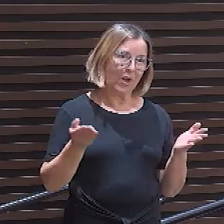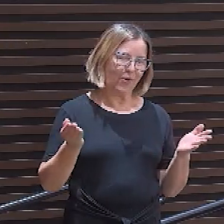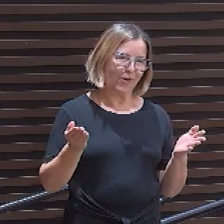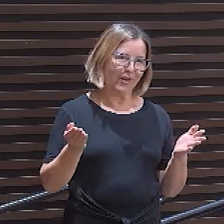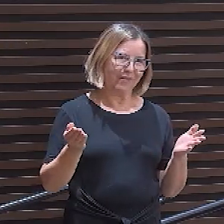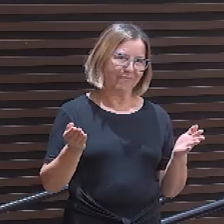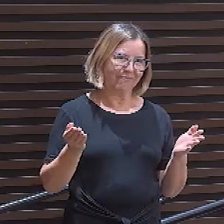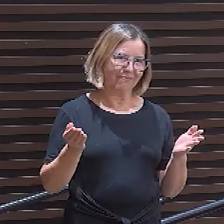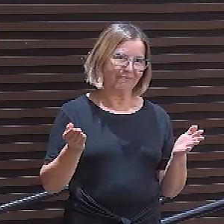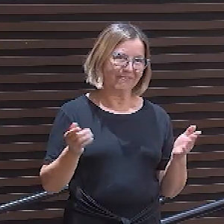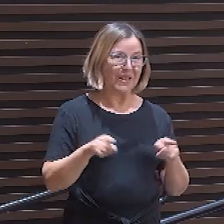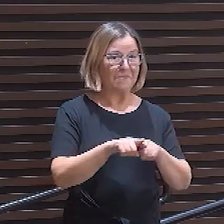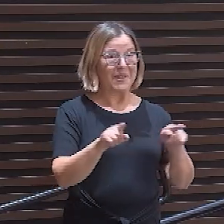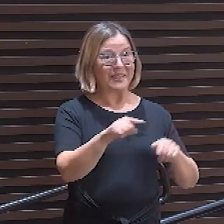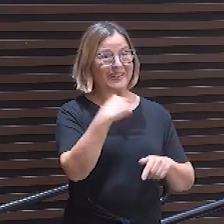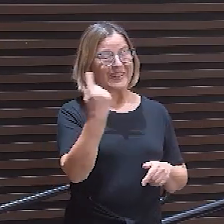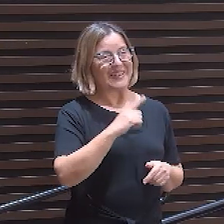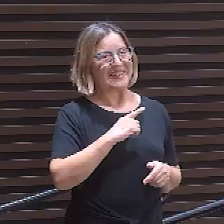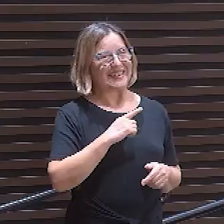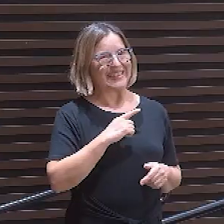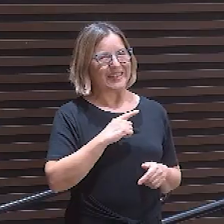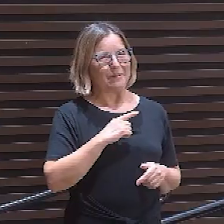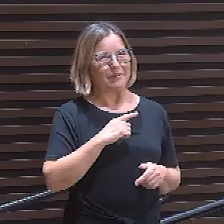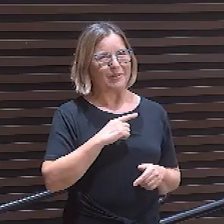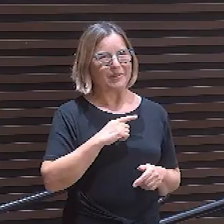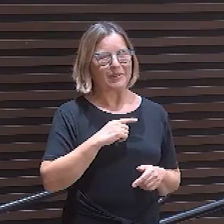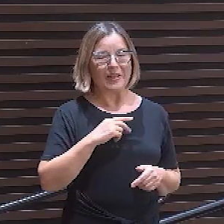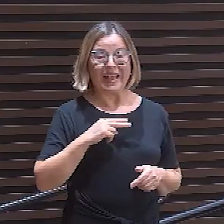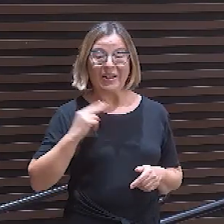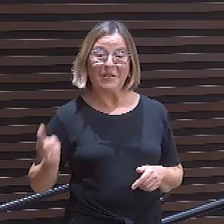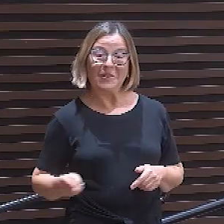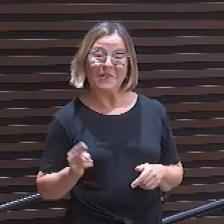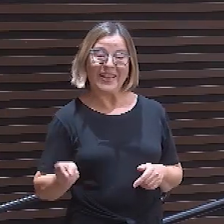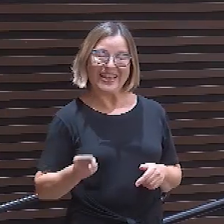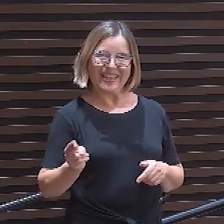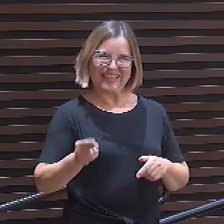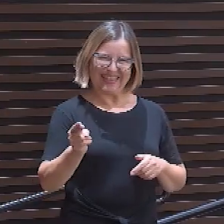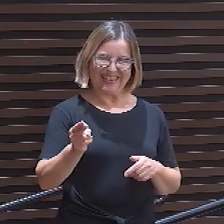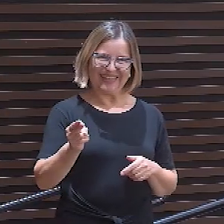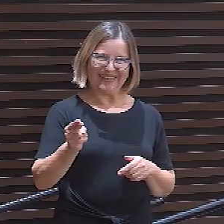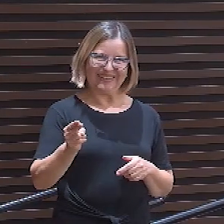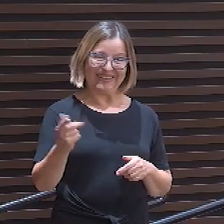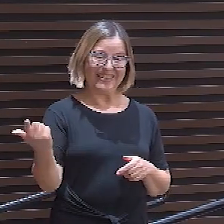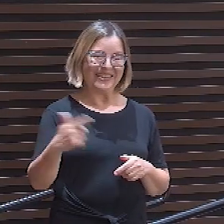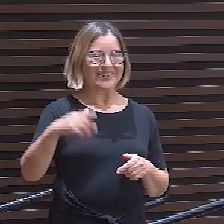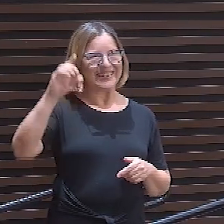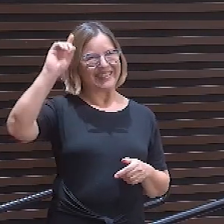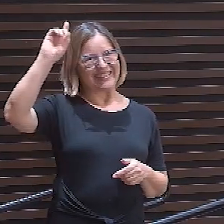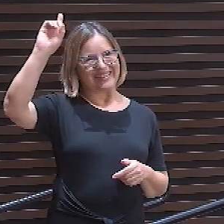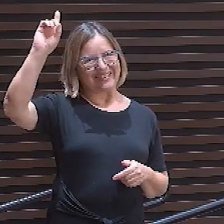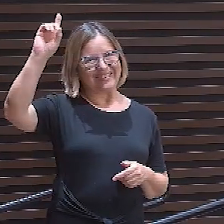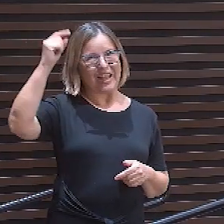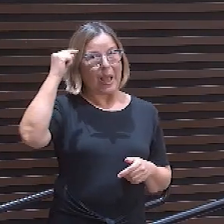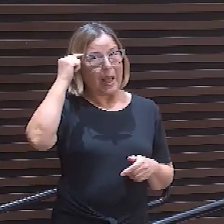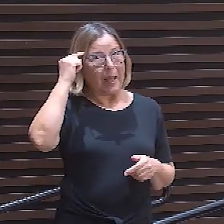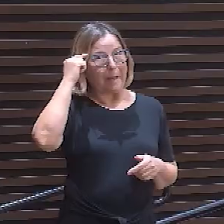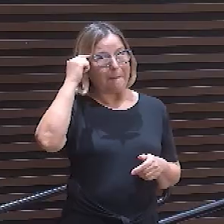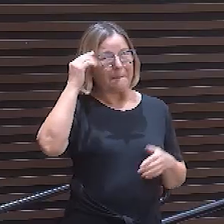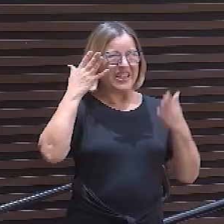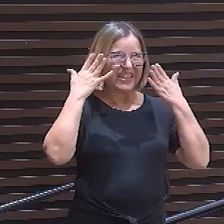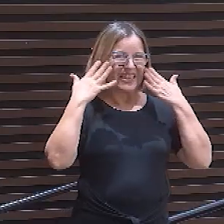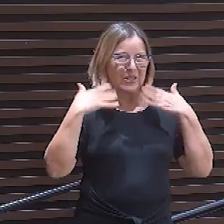permanente, o eterno, o noético, aquilo que é divino. A mente natural